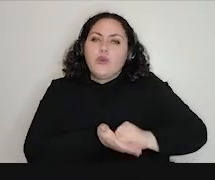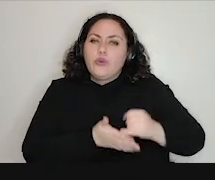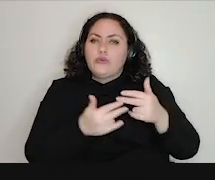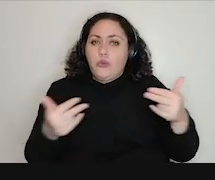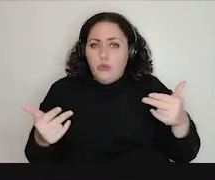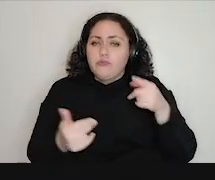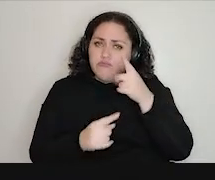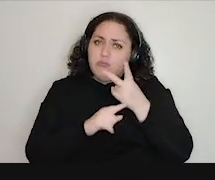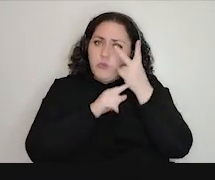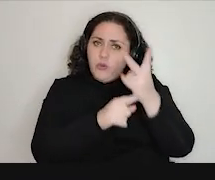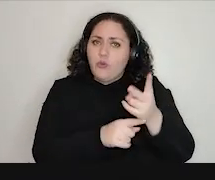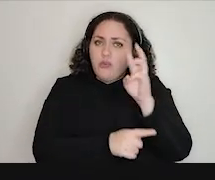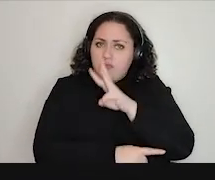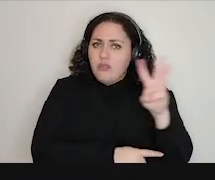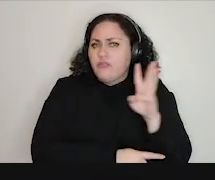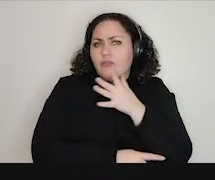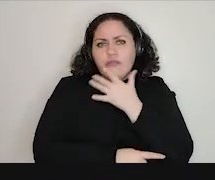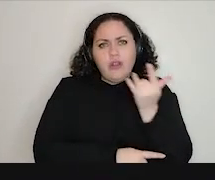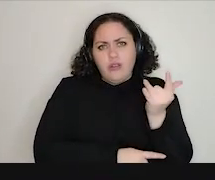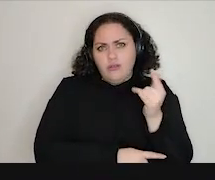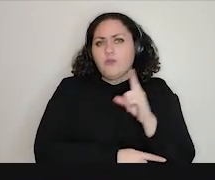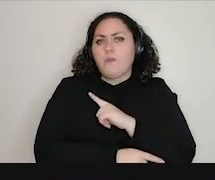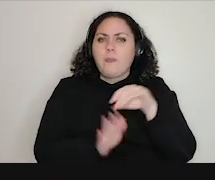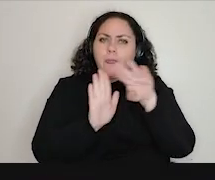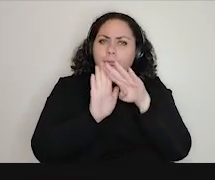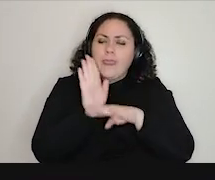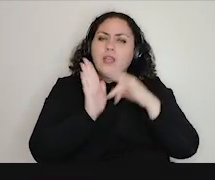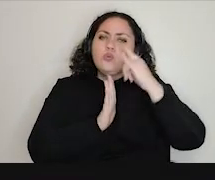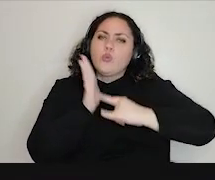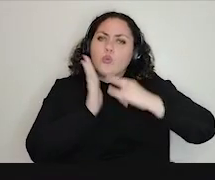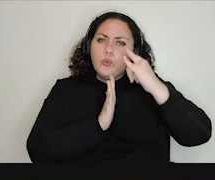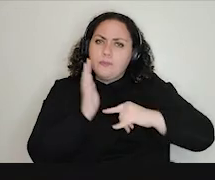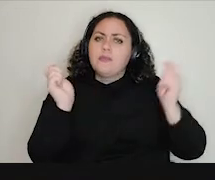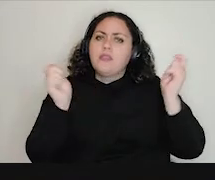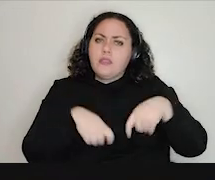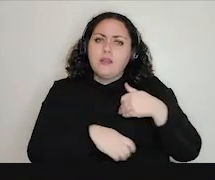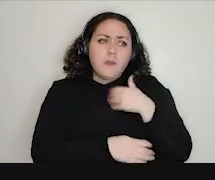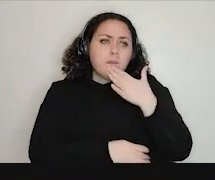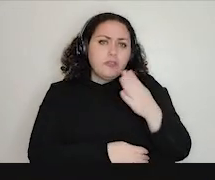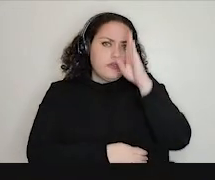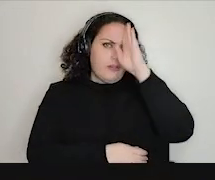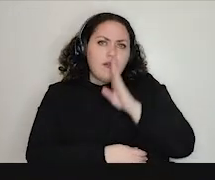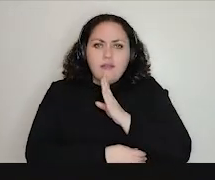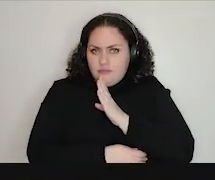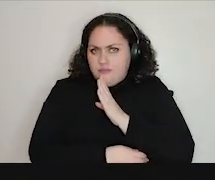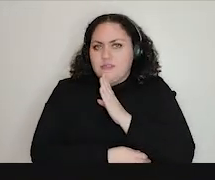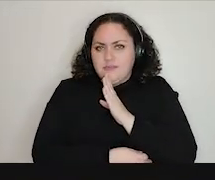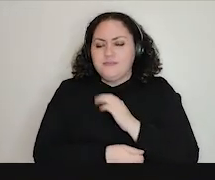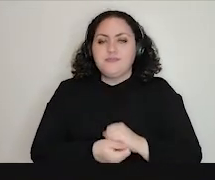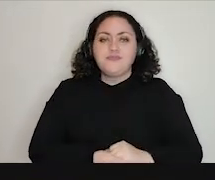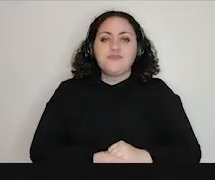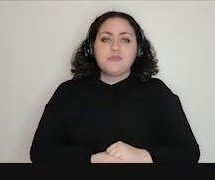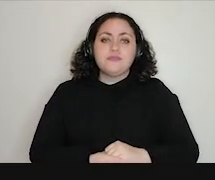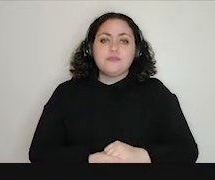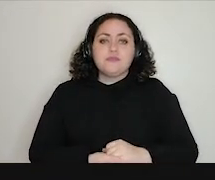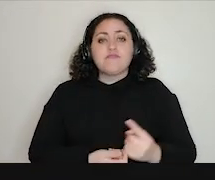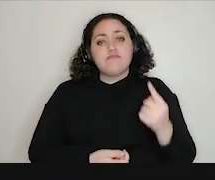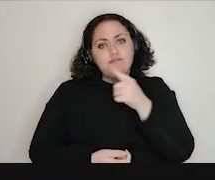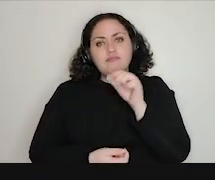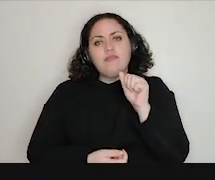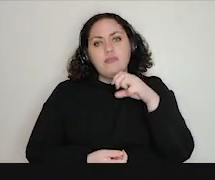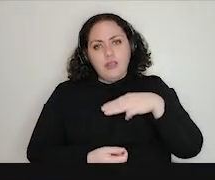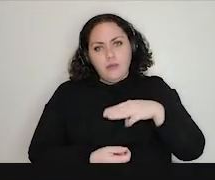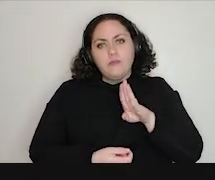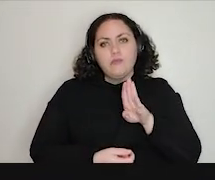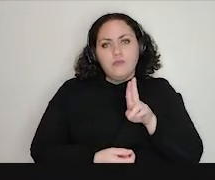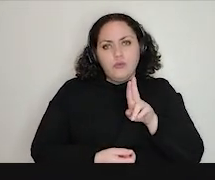ali no site deles, inclusive, que vocês vão ver, tem uma série de documentos que é possível conseguir gratuitamente. Né? Então, lá no ambulatório a gente auxilia